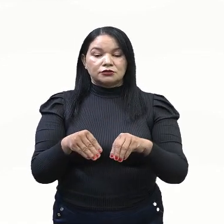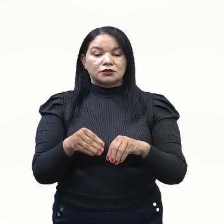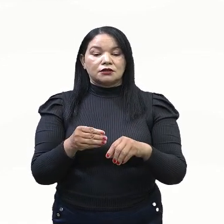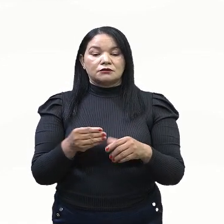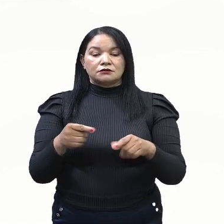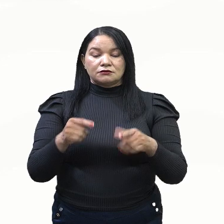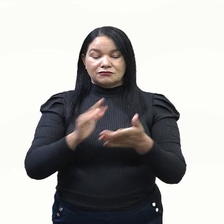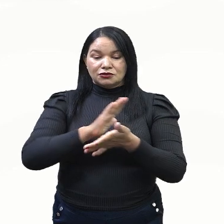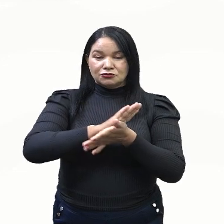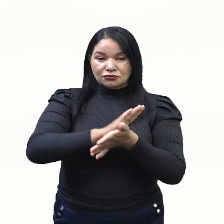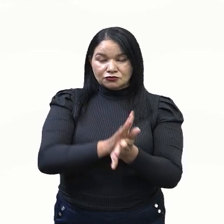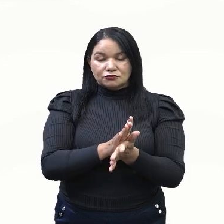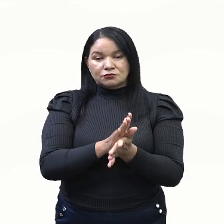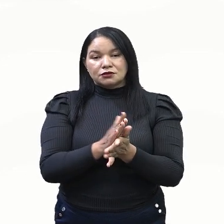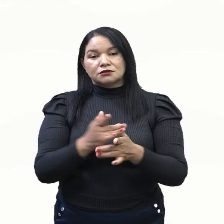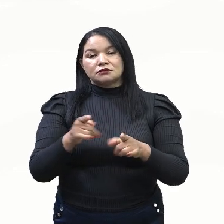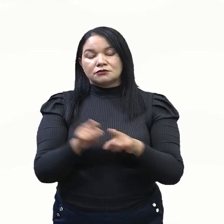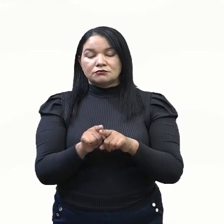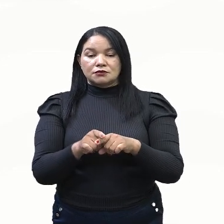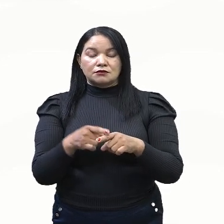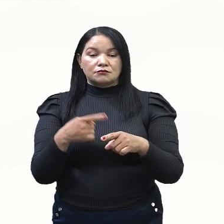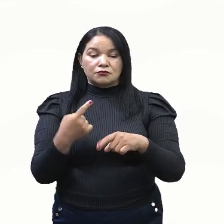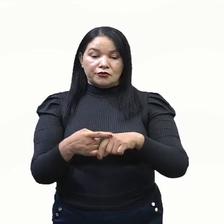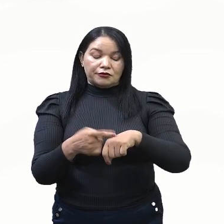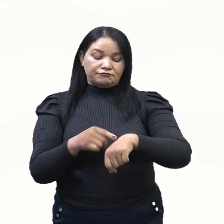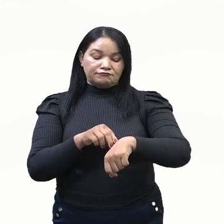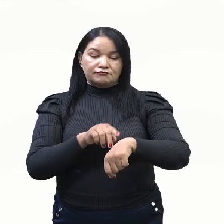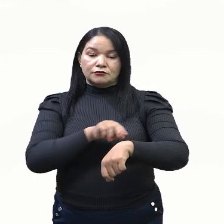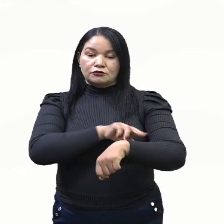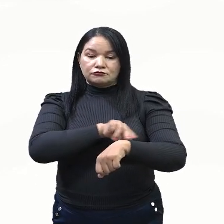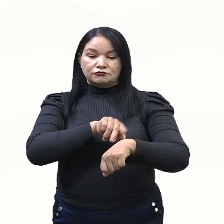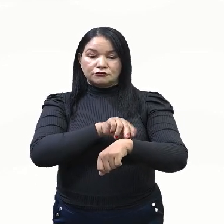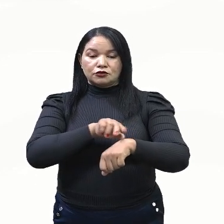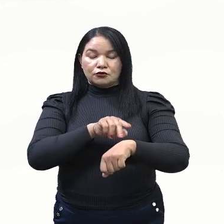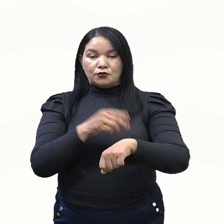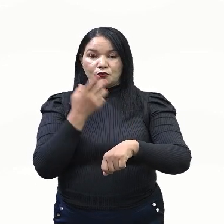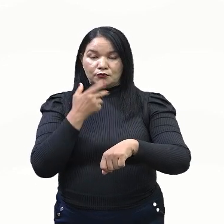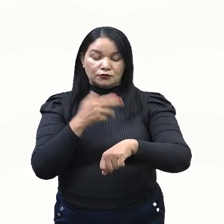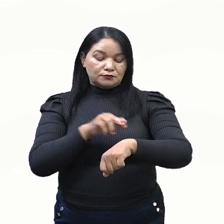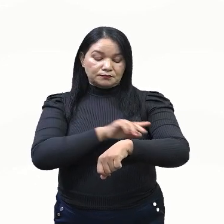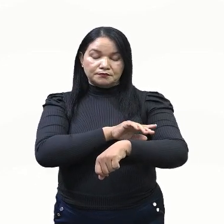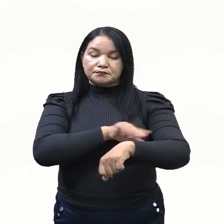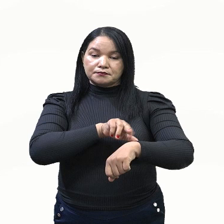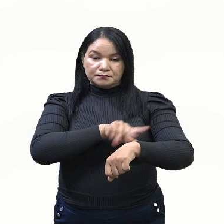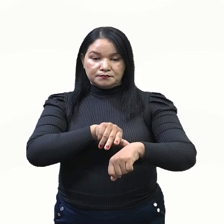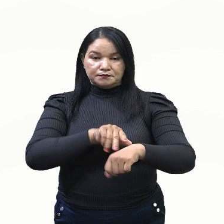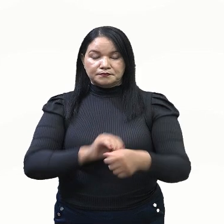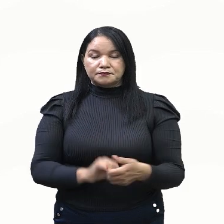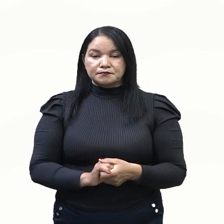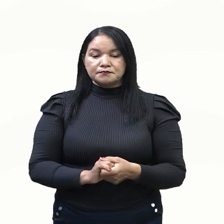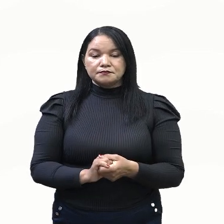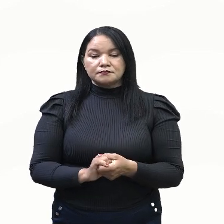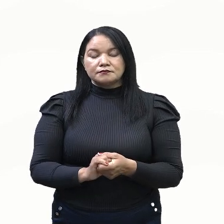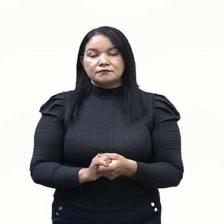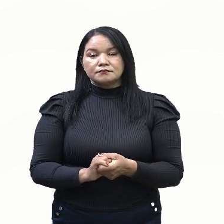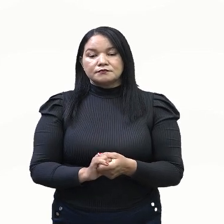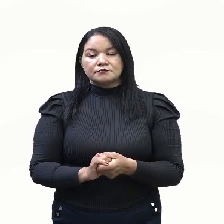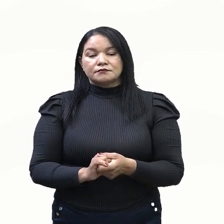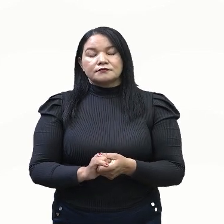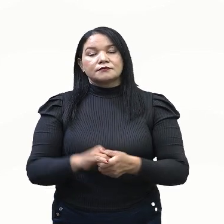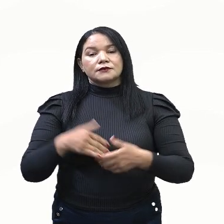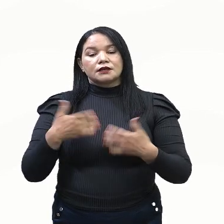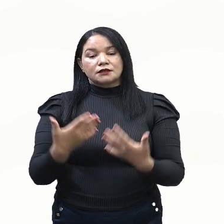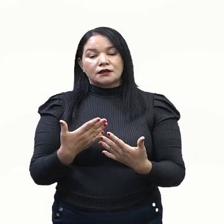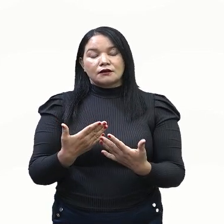discriminação em virtude da cor da pele, ok? Continuando, vamos observar a questão